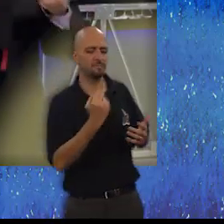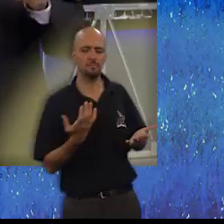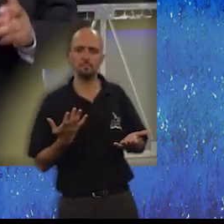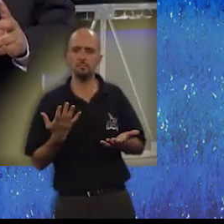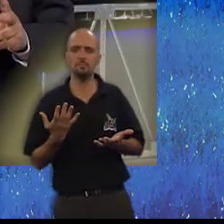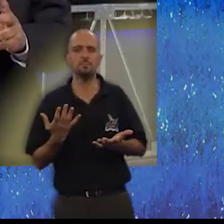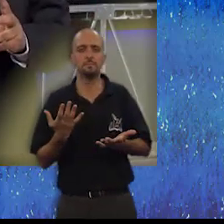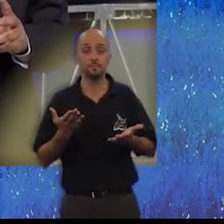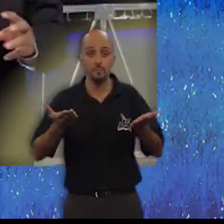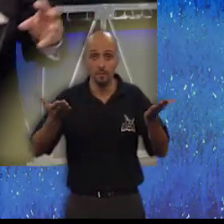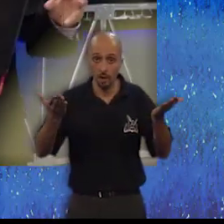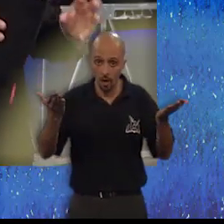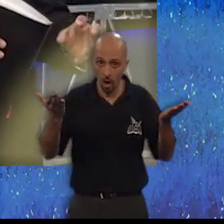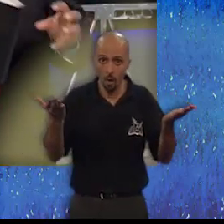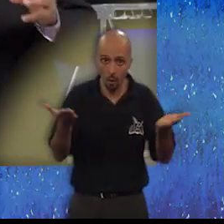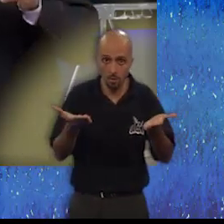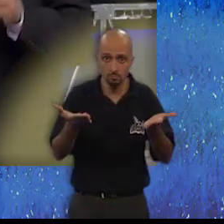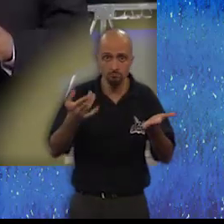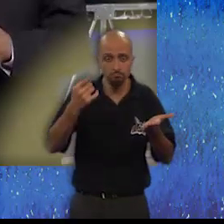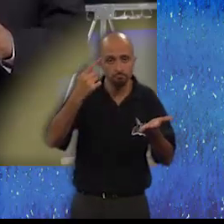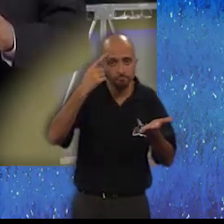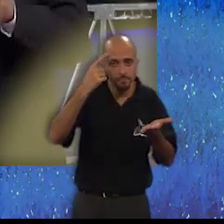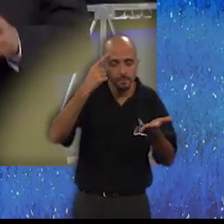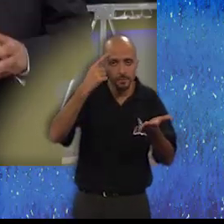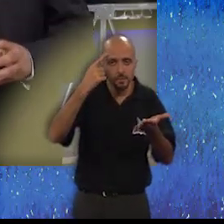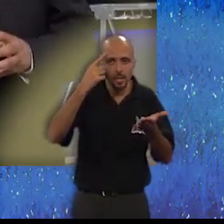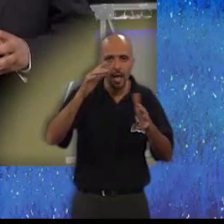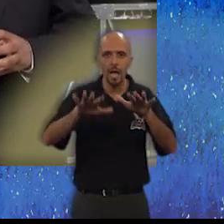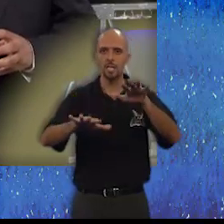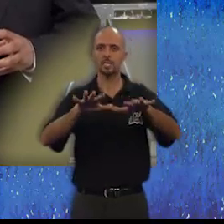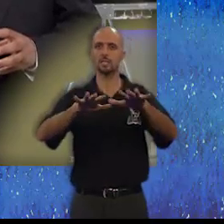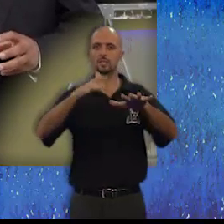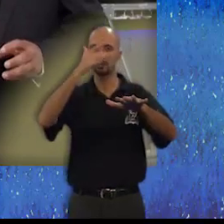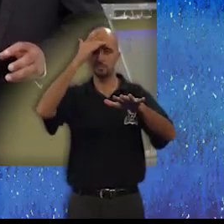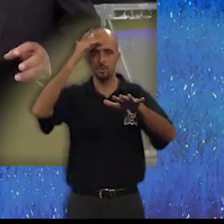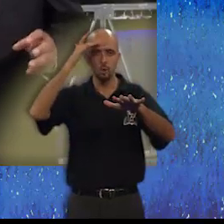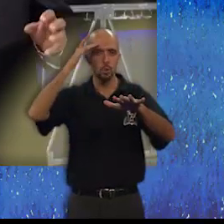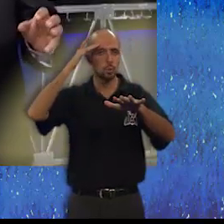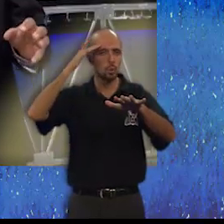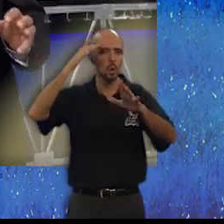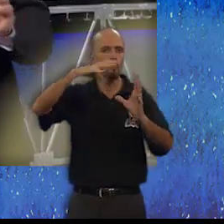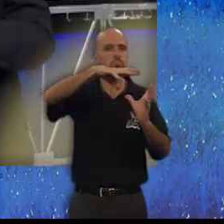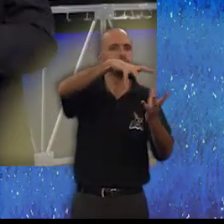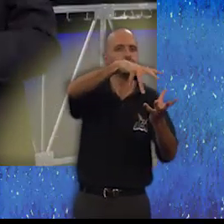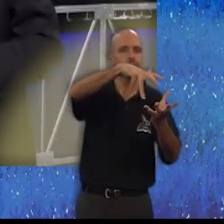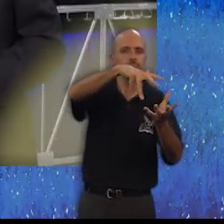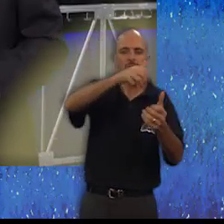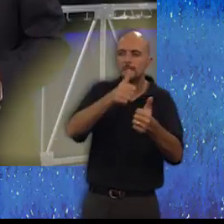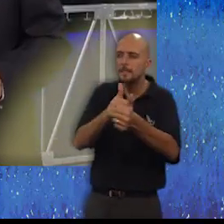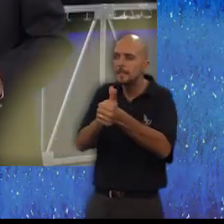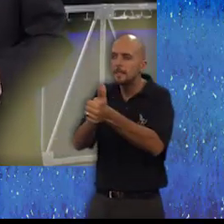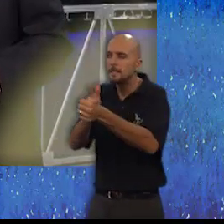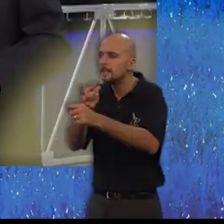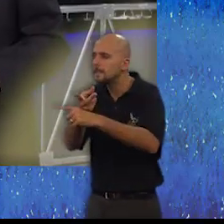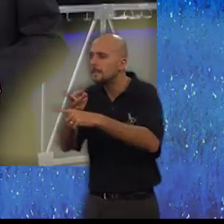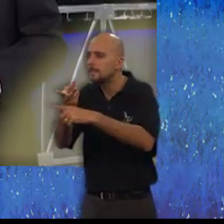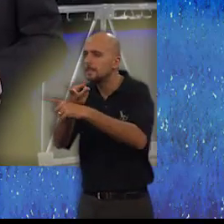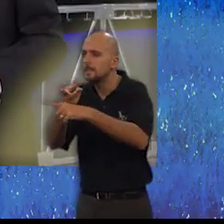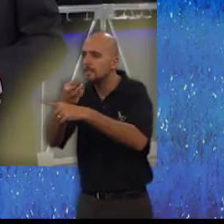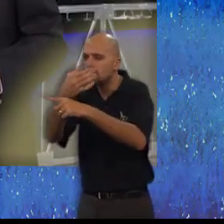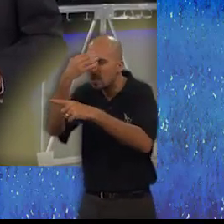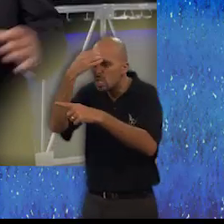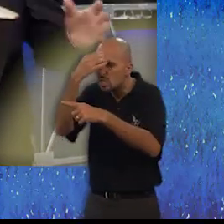persegue a igreja, ou persegue os cristãos, os servos de Deus, a pessoa não está perseguindo os